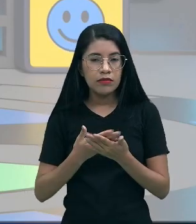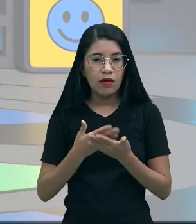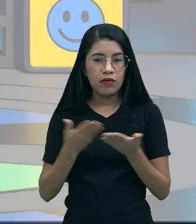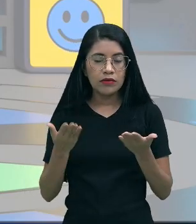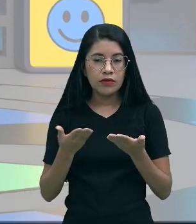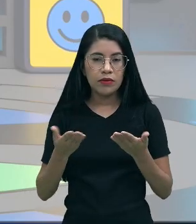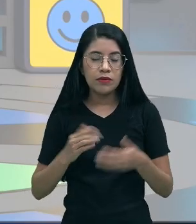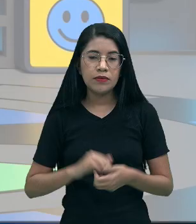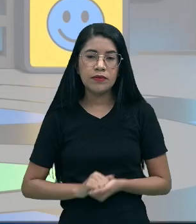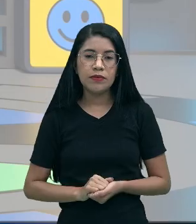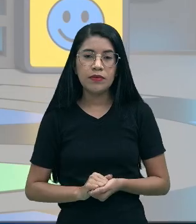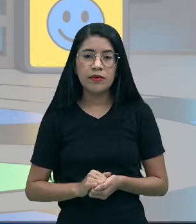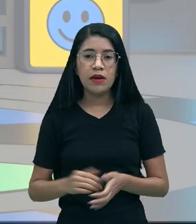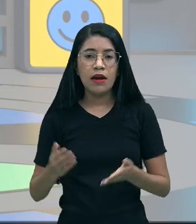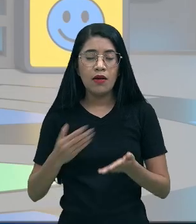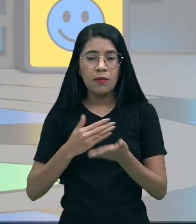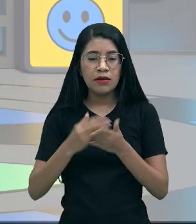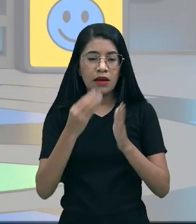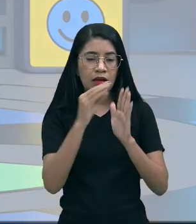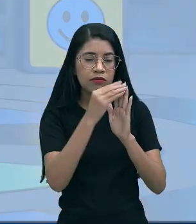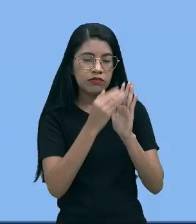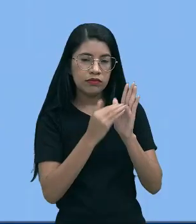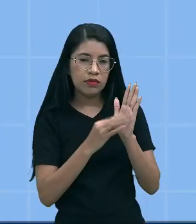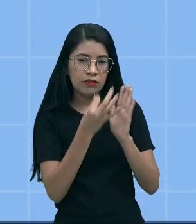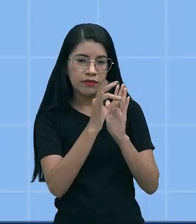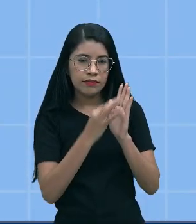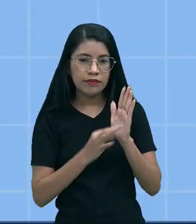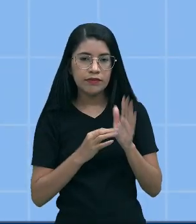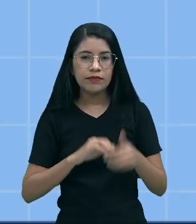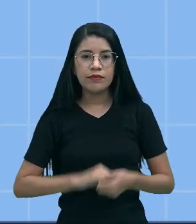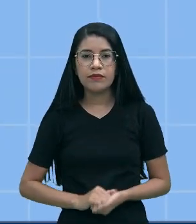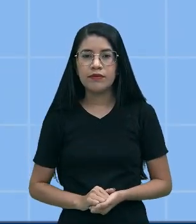nós vamos para o nosso checklist.